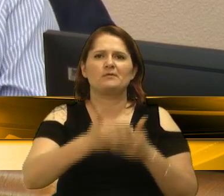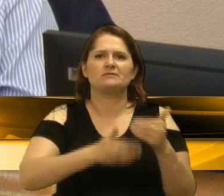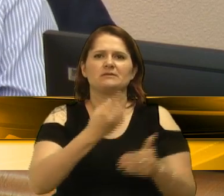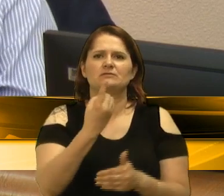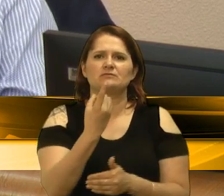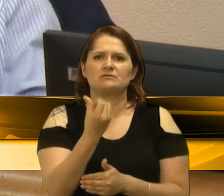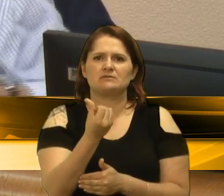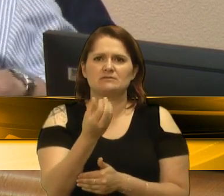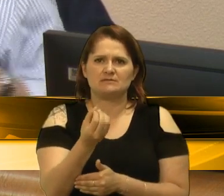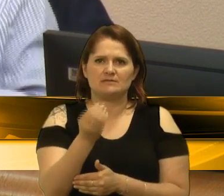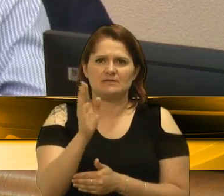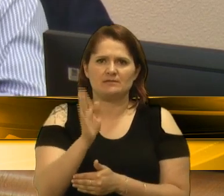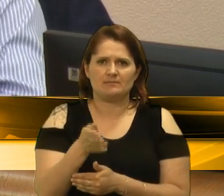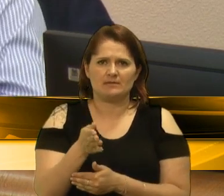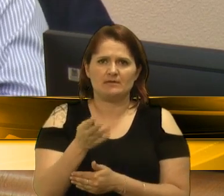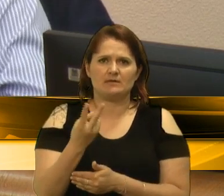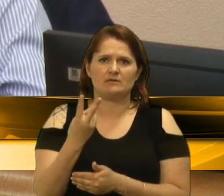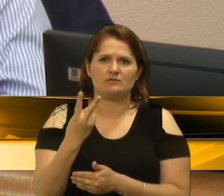160/2019.